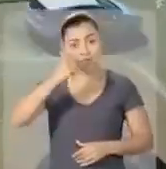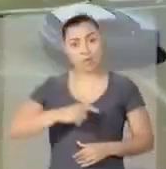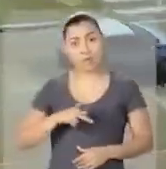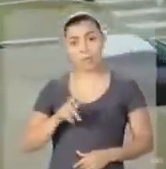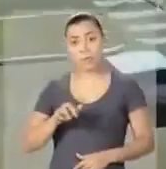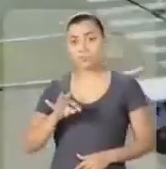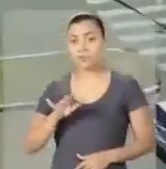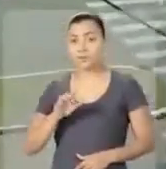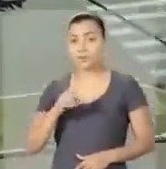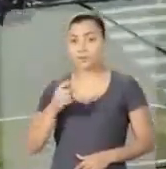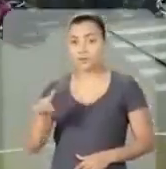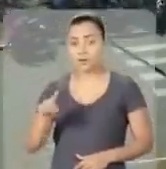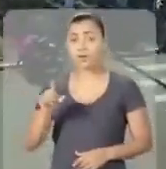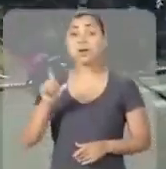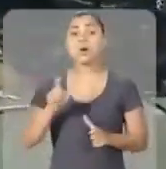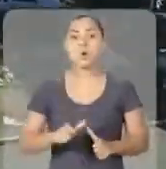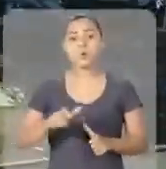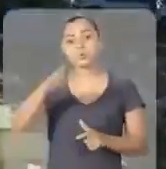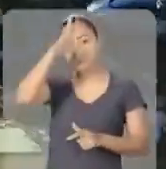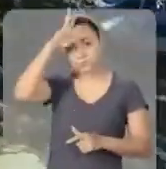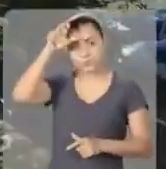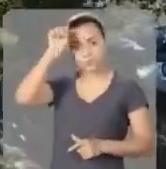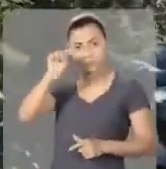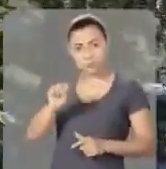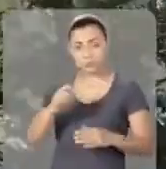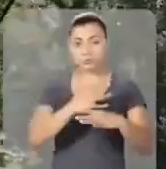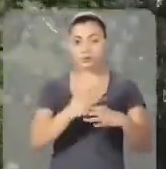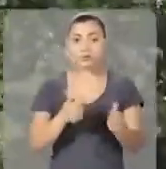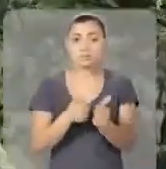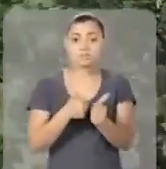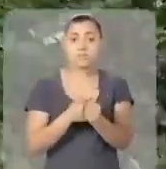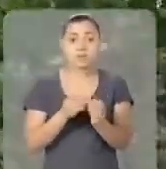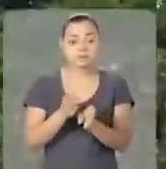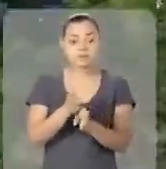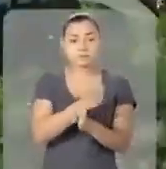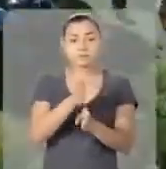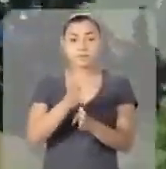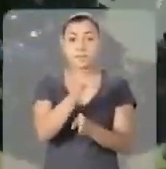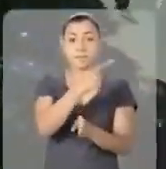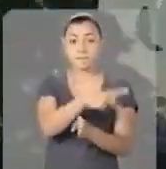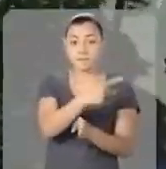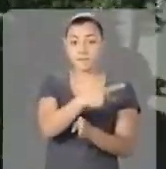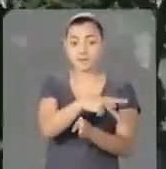Eu estou aqui em Ponta Porã, cidade do Mato Grosso do Sul, que faz divisa com o Paraguai.